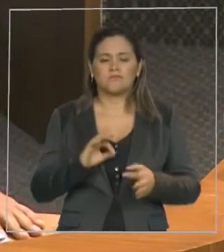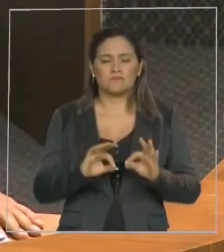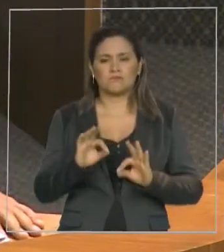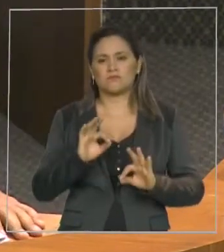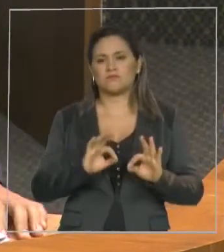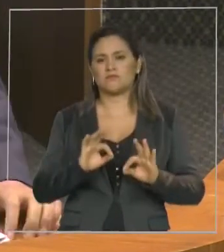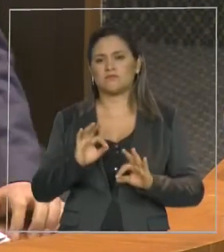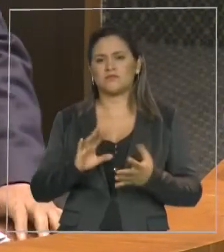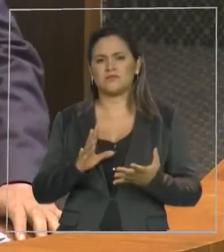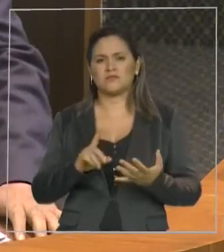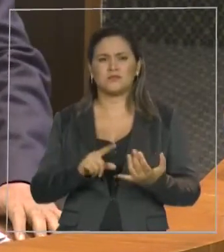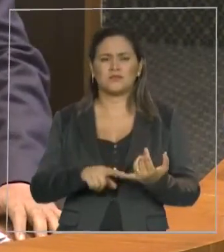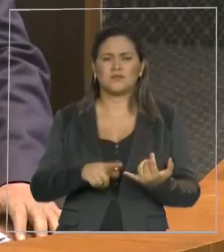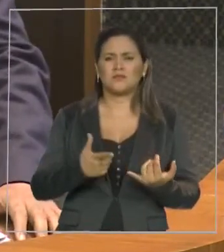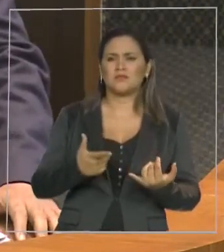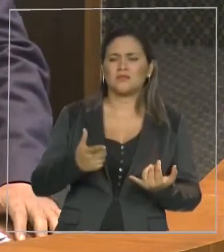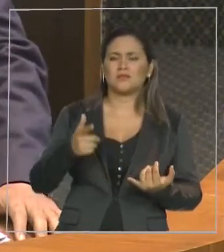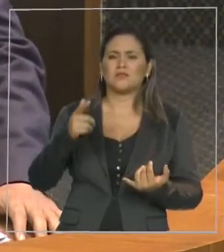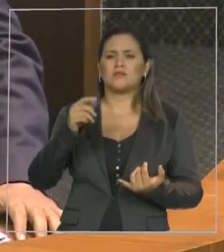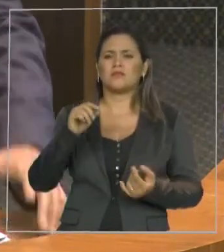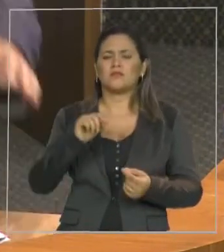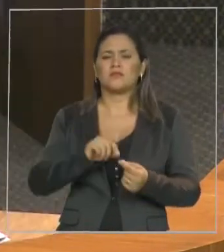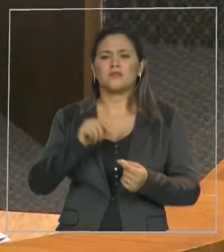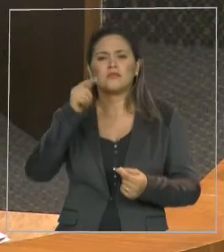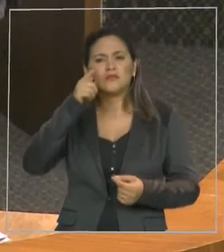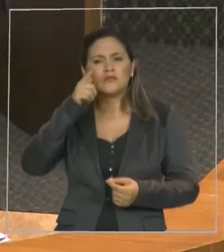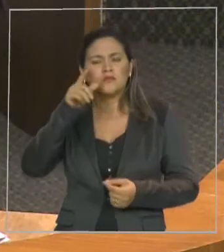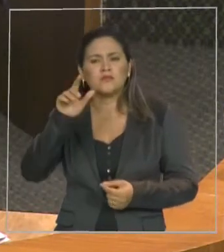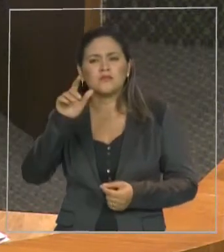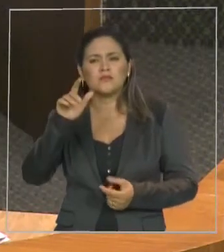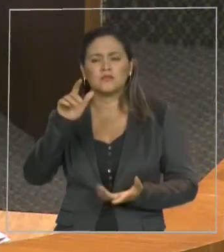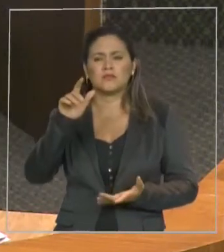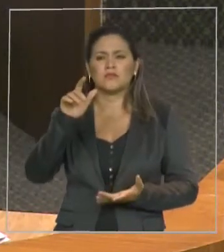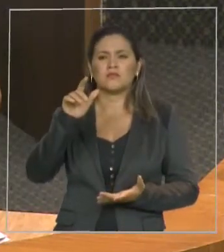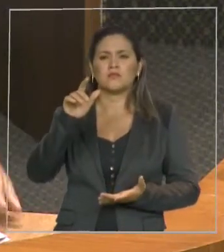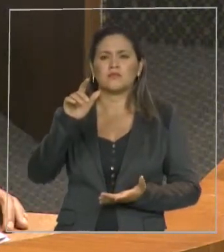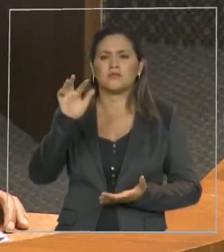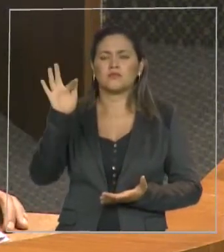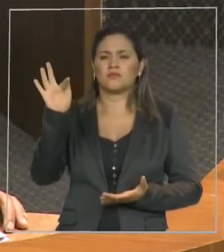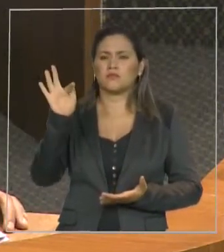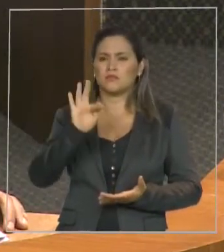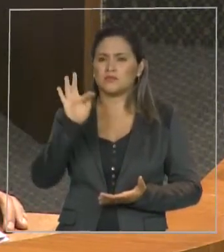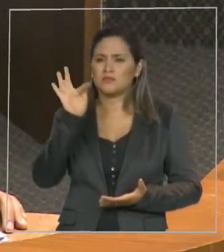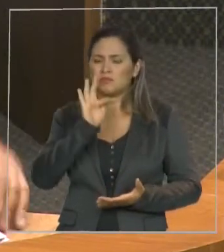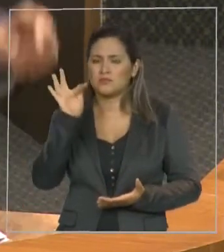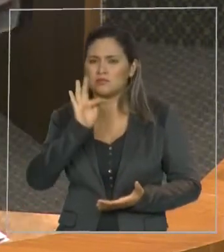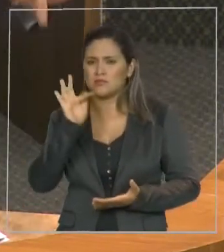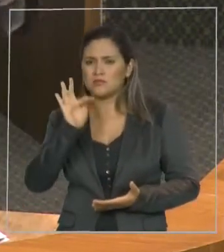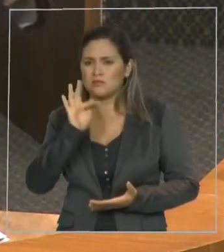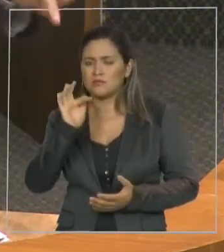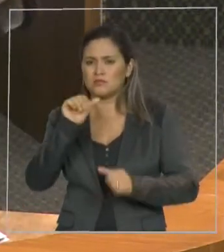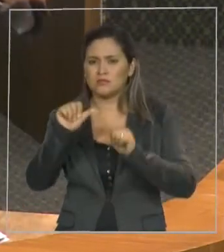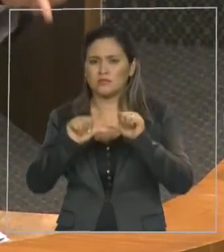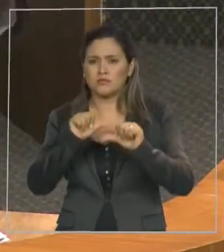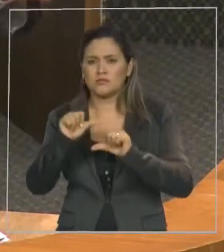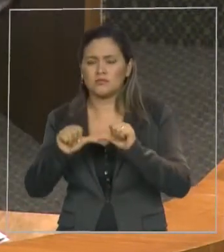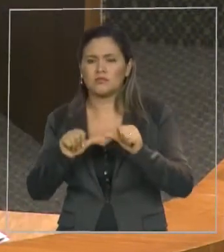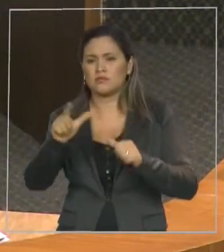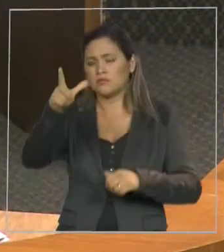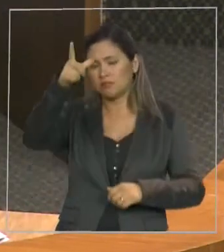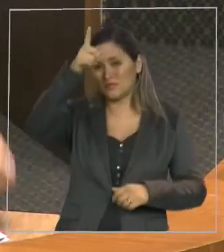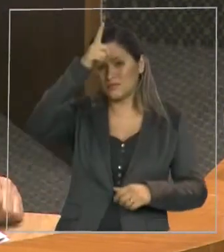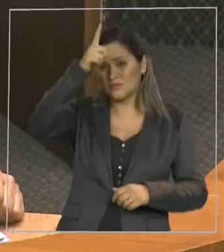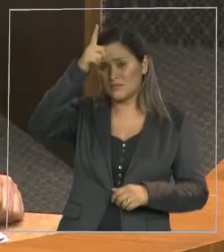leva a direita a governar a Alemanha, importantes países da geopolítica mundial, e que aqui no Brasil colocou